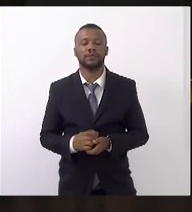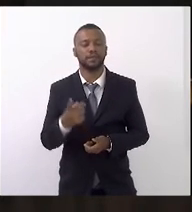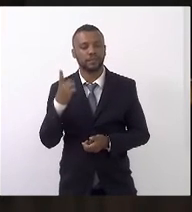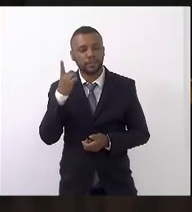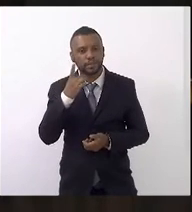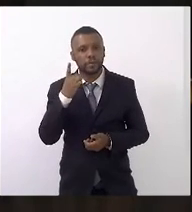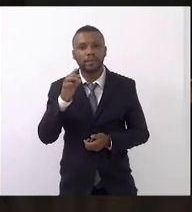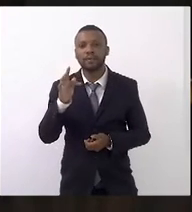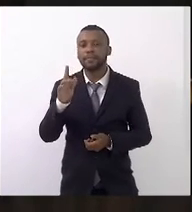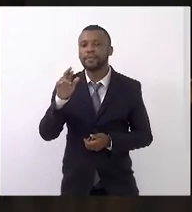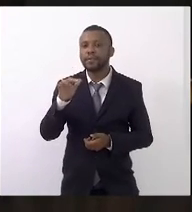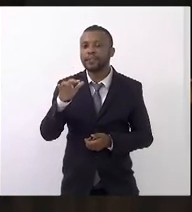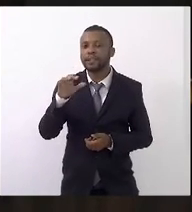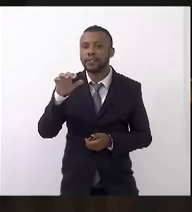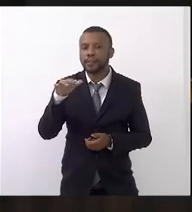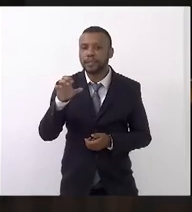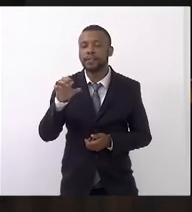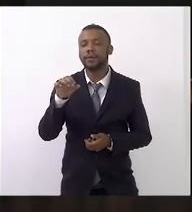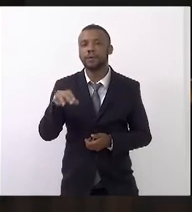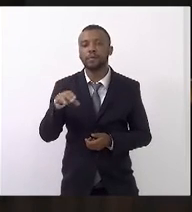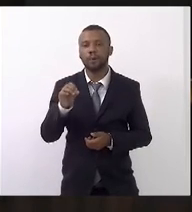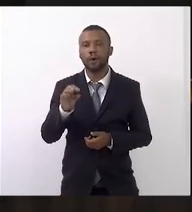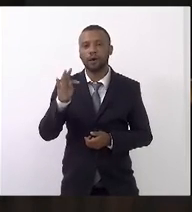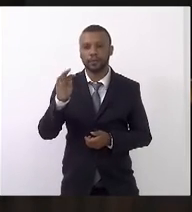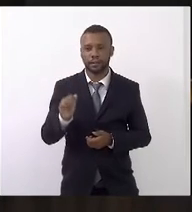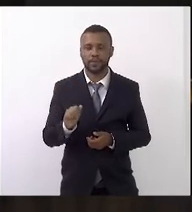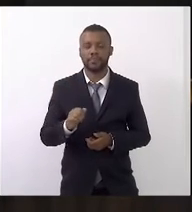deputada Franciane Mota.